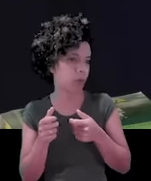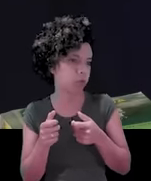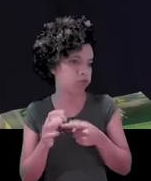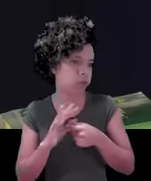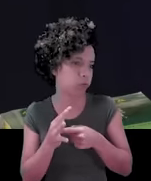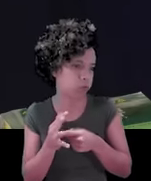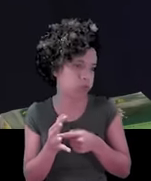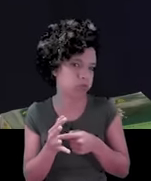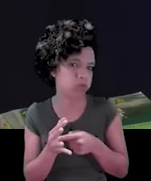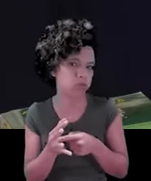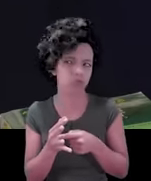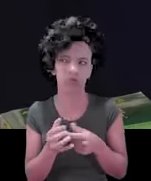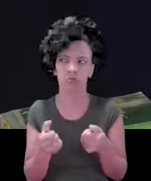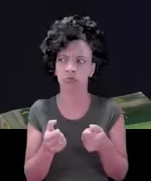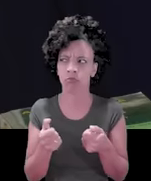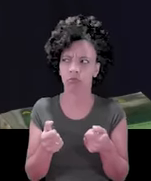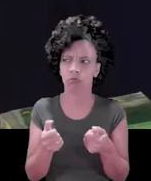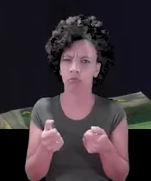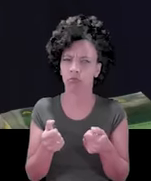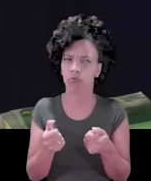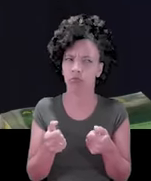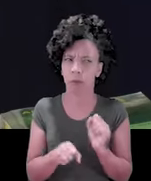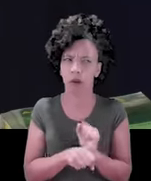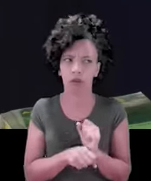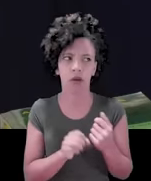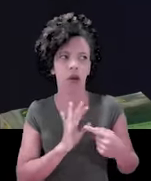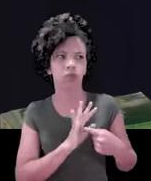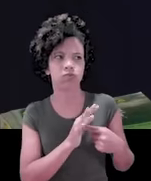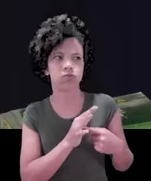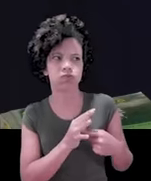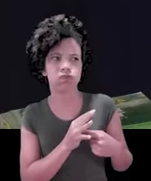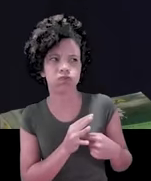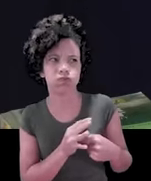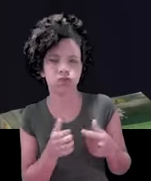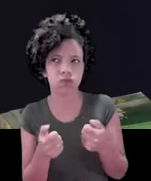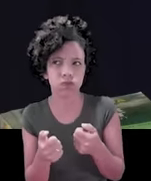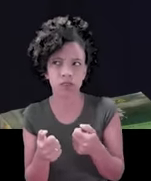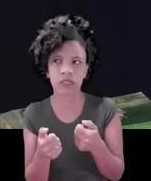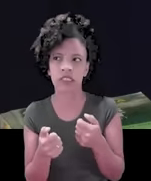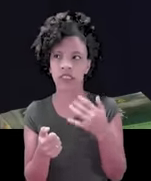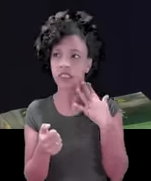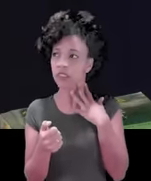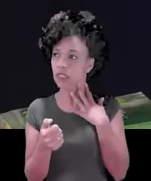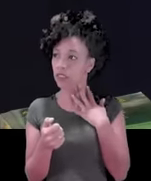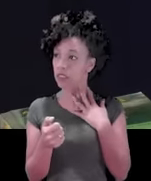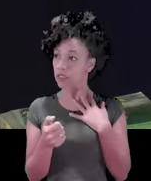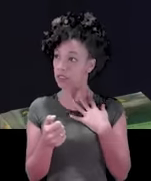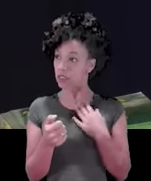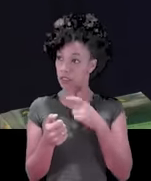paro a pergunta seu pai hoje o frio assim da cabeça até a ponta do